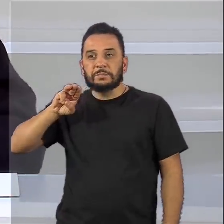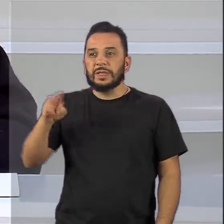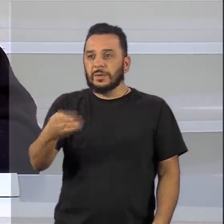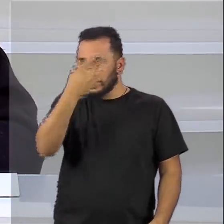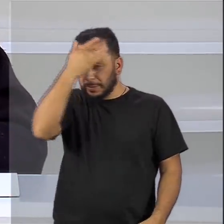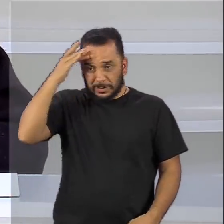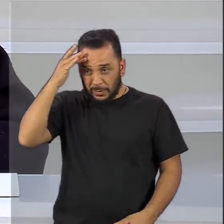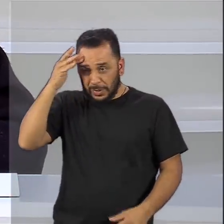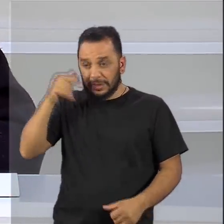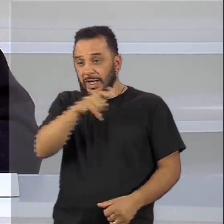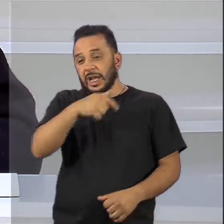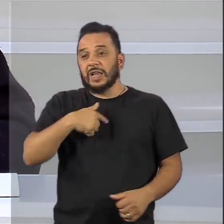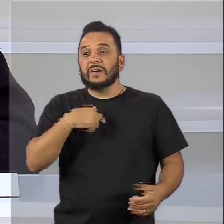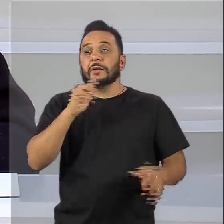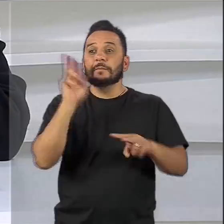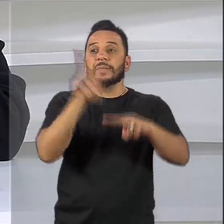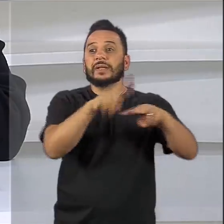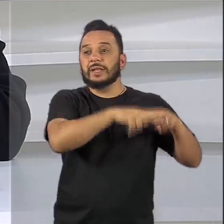muito chatos.